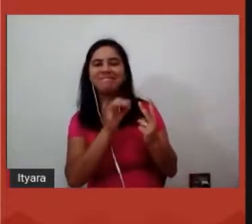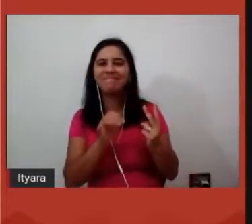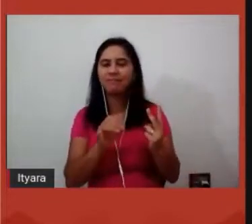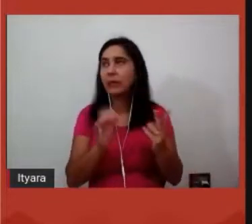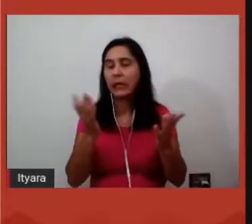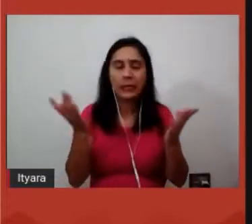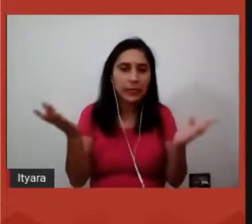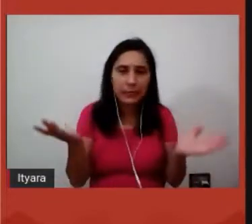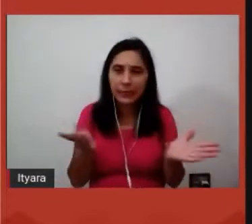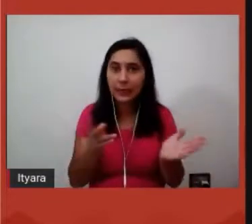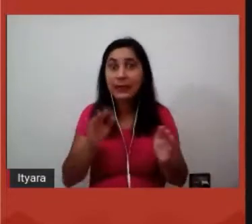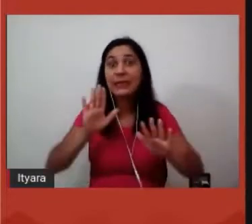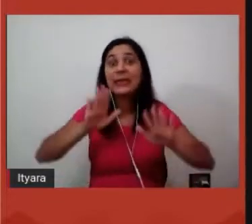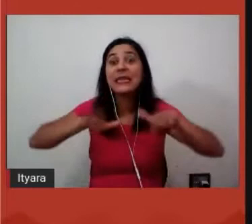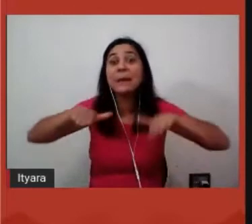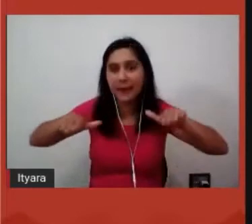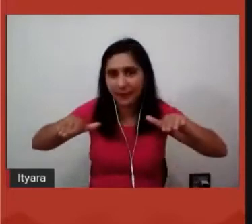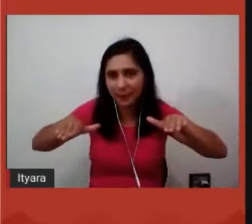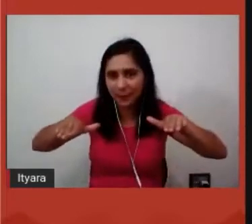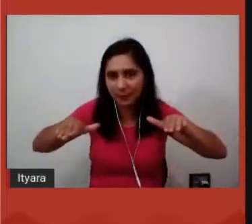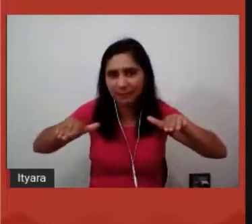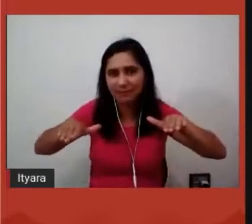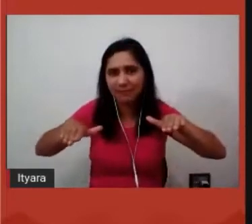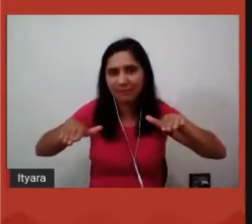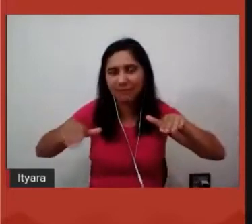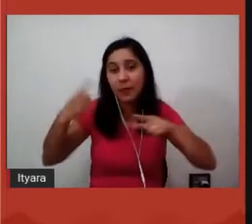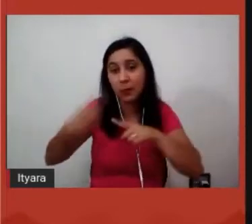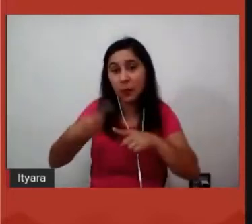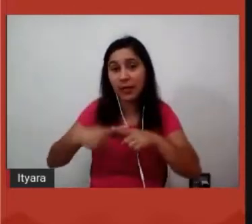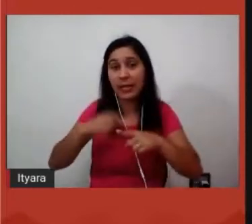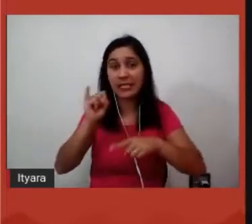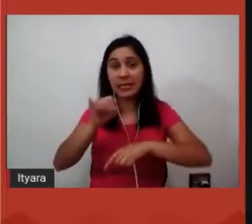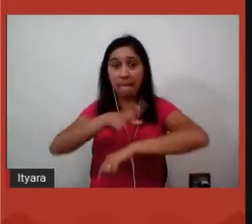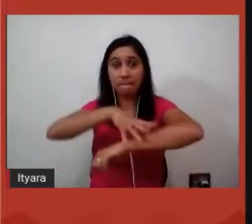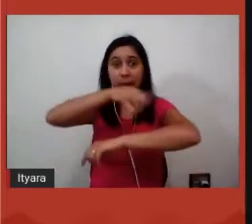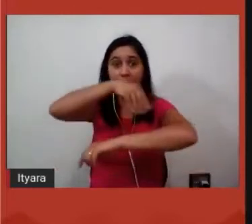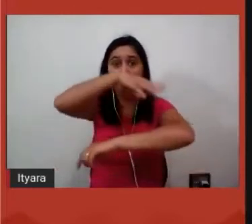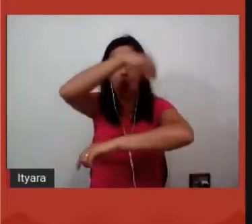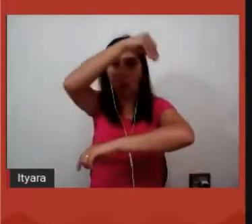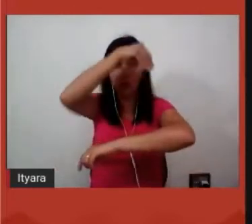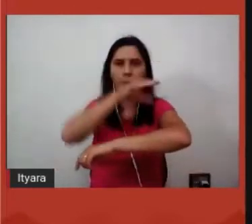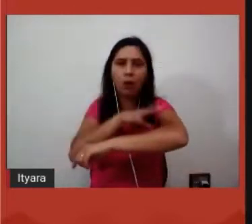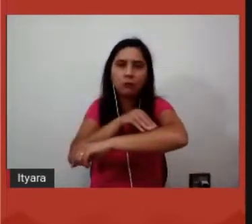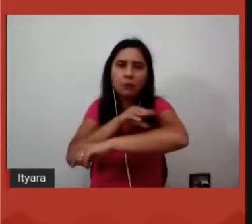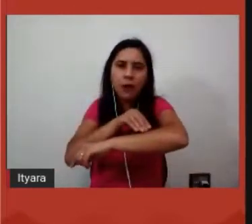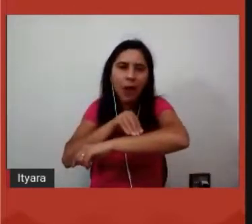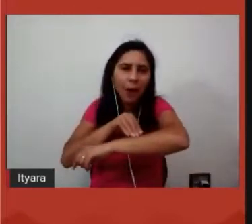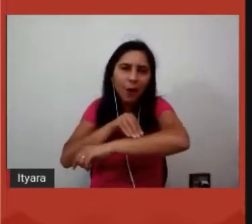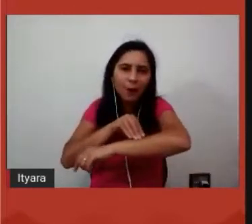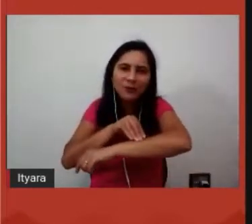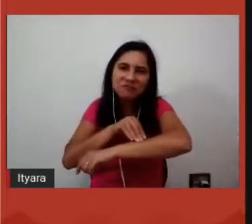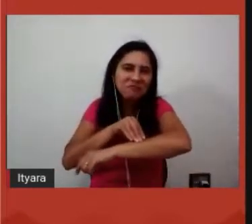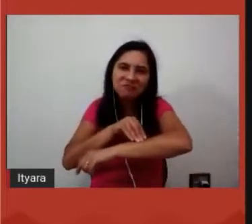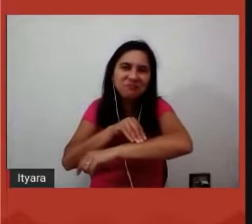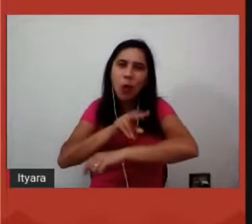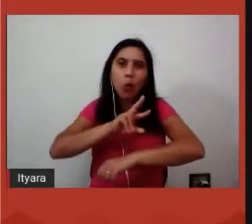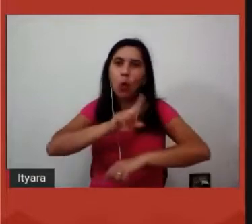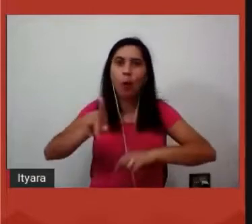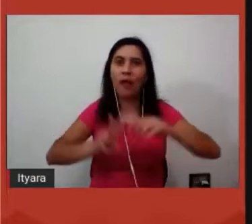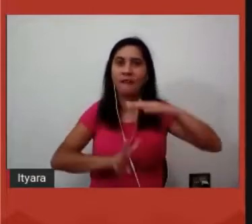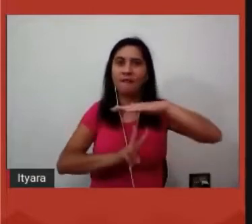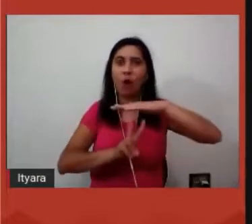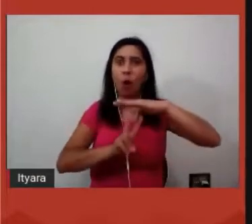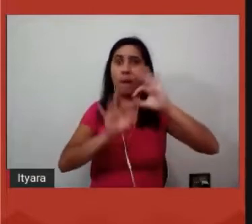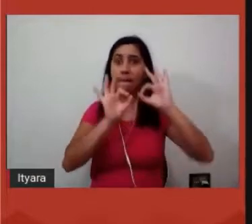Na verdade, depende, porque se ele for mais peludo ou menos peludo, ele não é necessariamente um volume fixo. O que